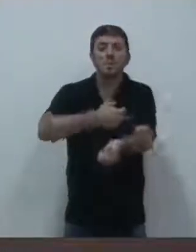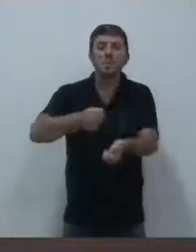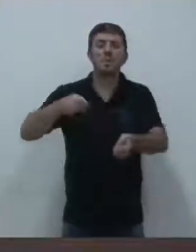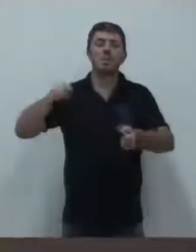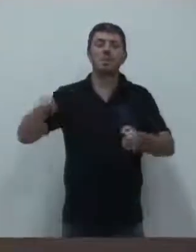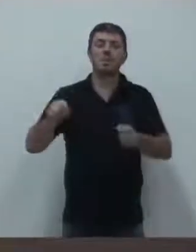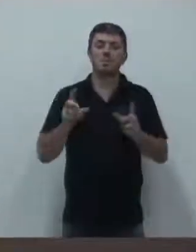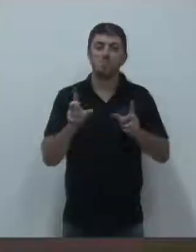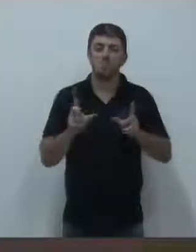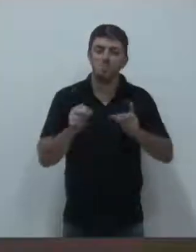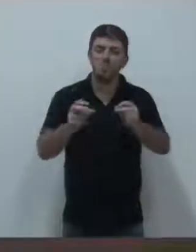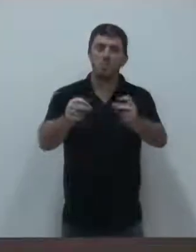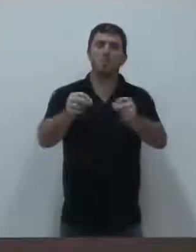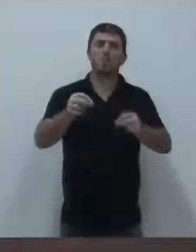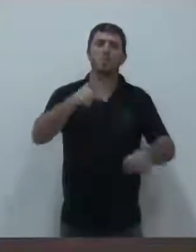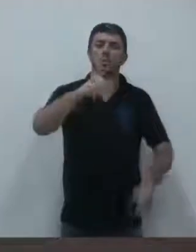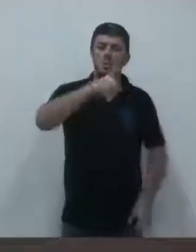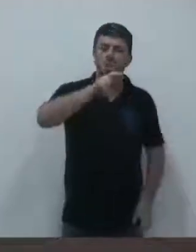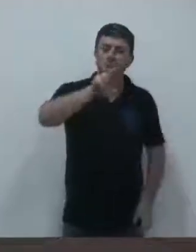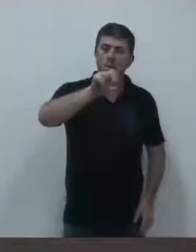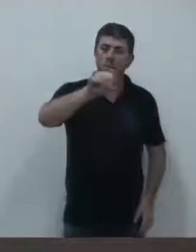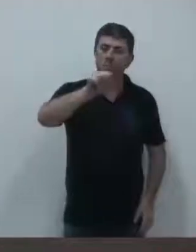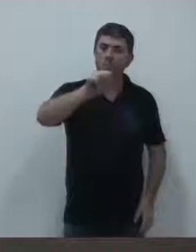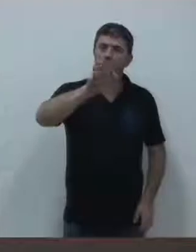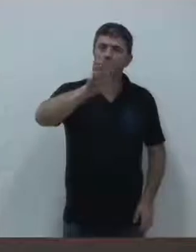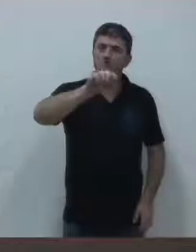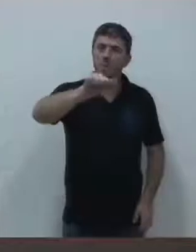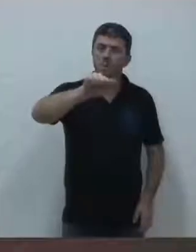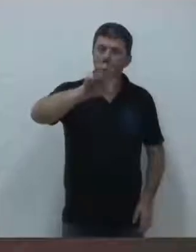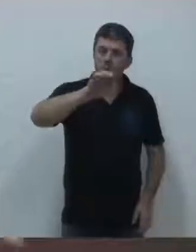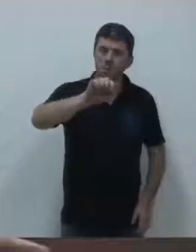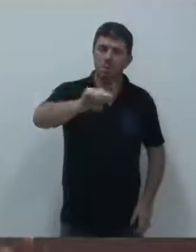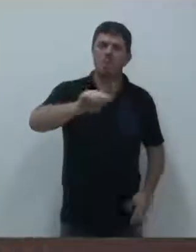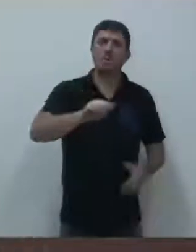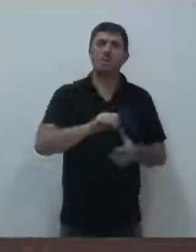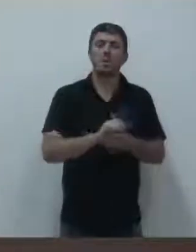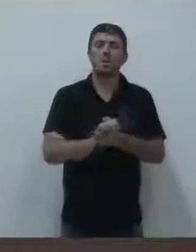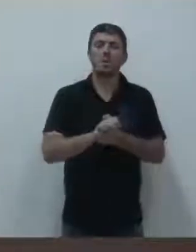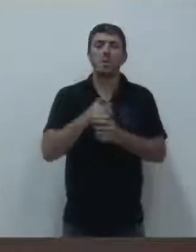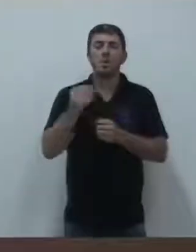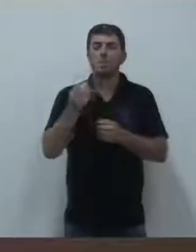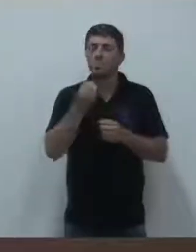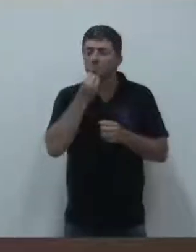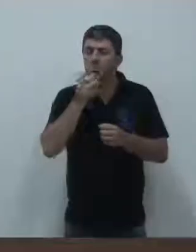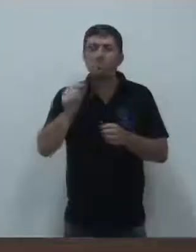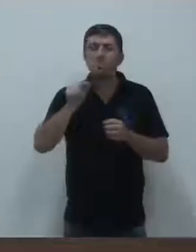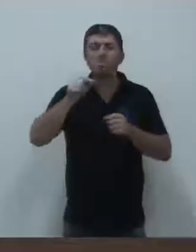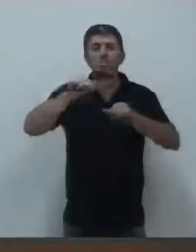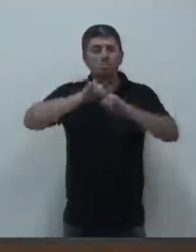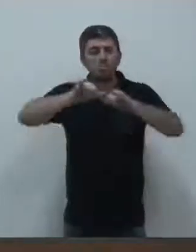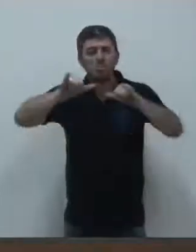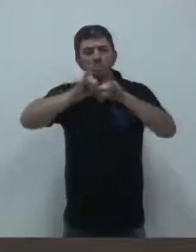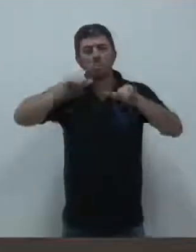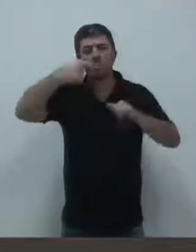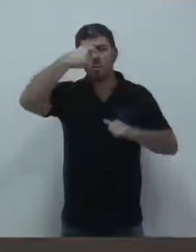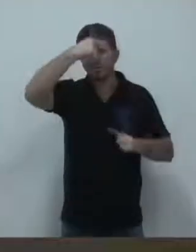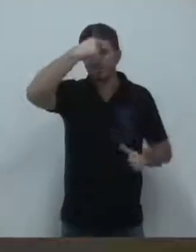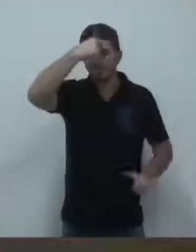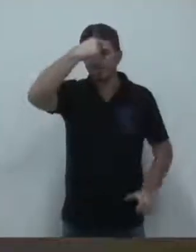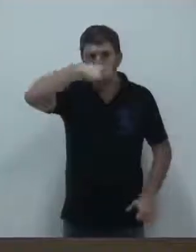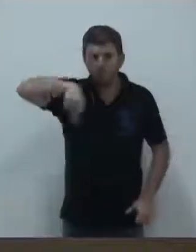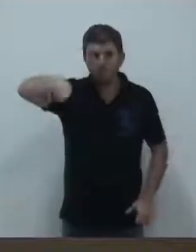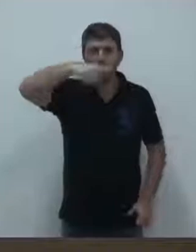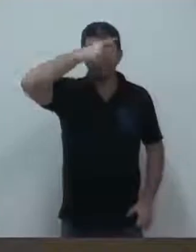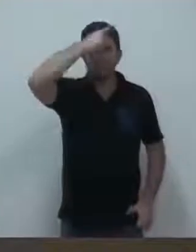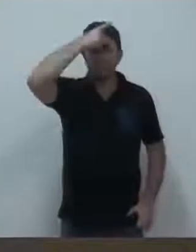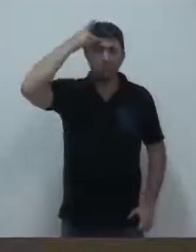gente tiver a oportunidade para conscientizar as pessoas, a gente tem uma oportunidade, talvez, de salvar uma vida. Naturalmente, nas